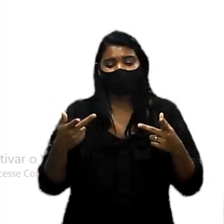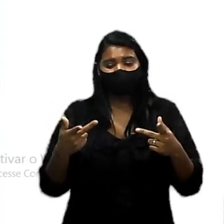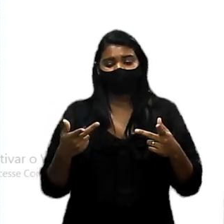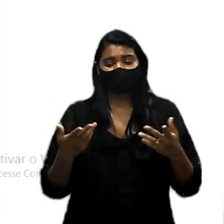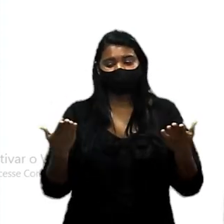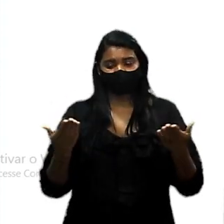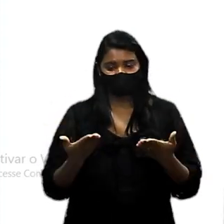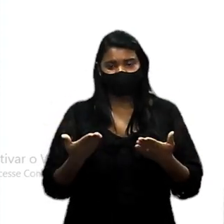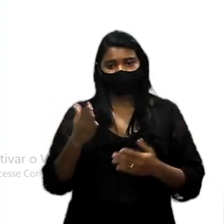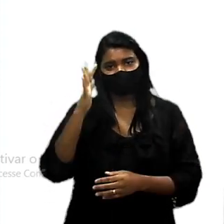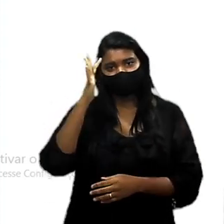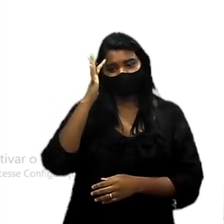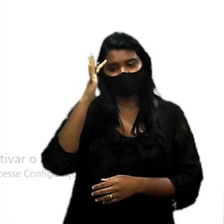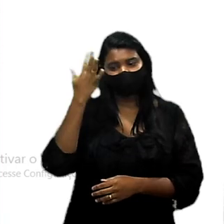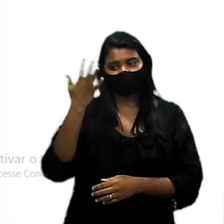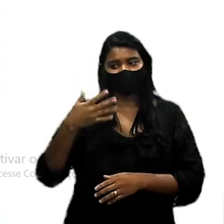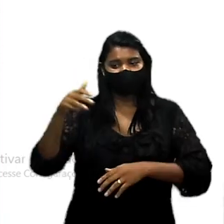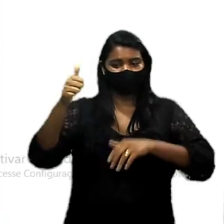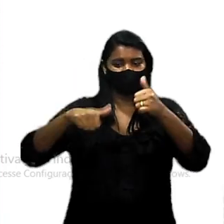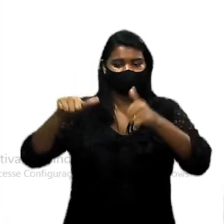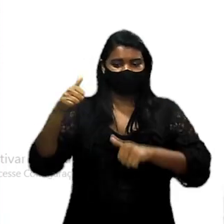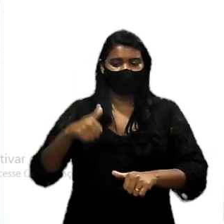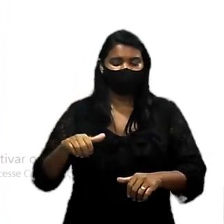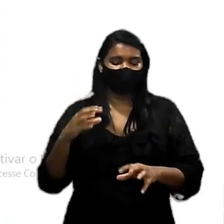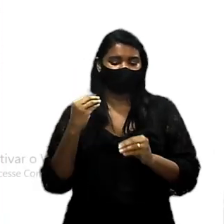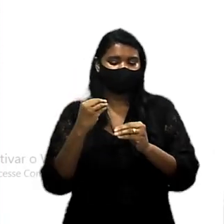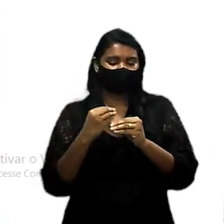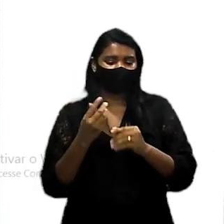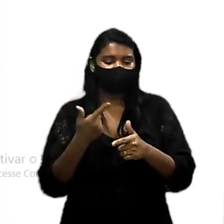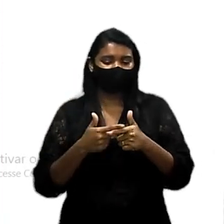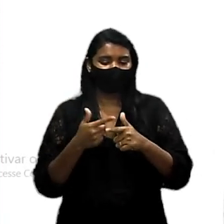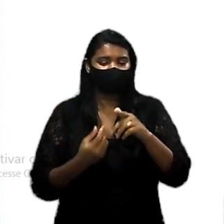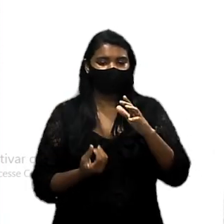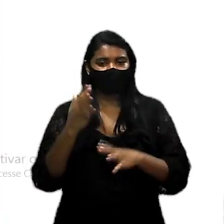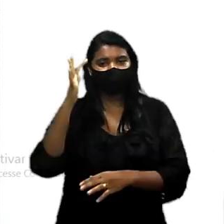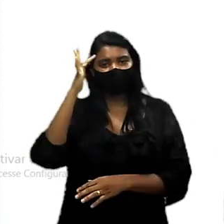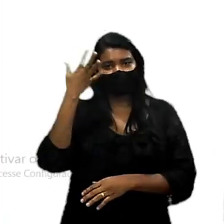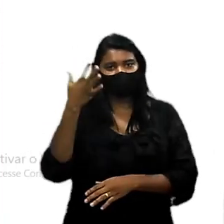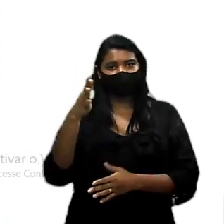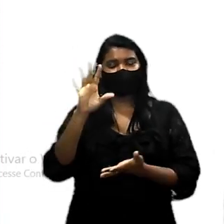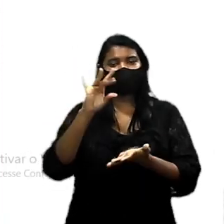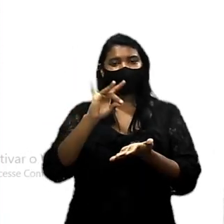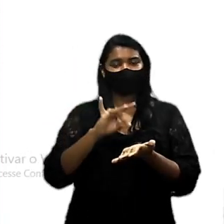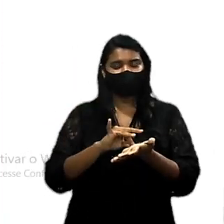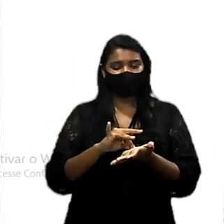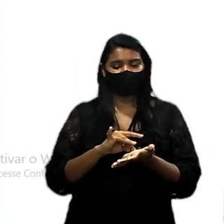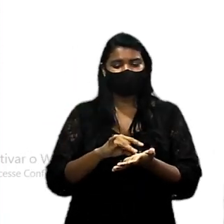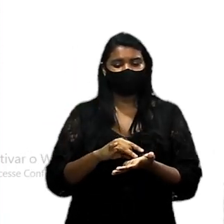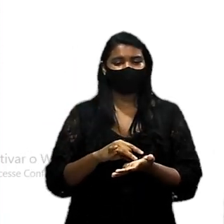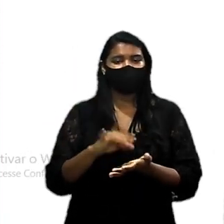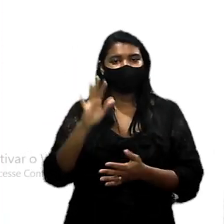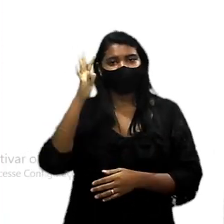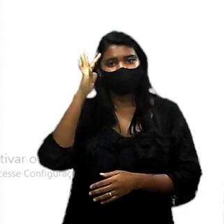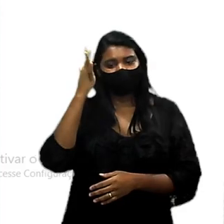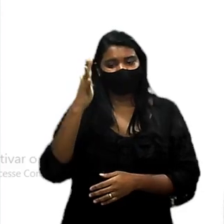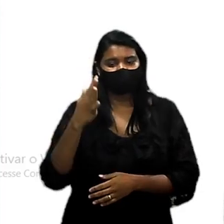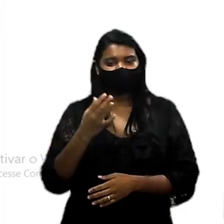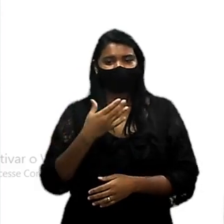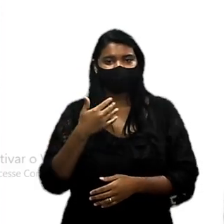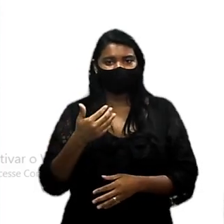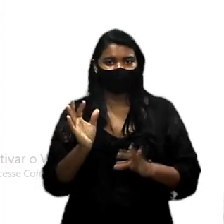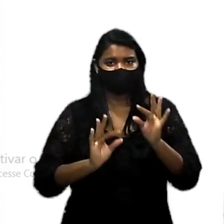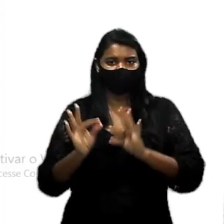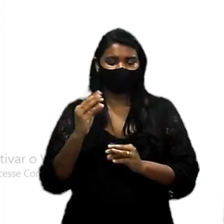ferramentas de resolução, de análise de problemas, e com certeza chegará a um resultado satisfatório,